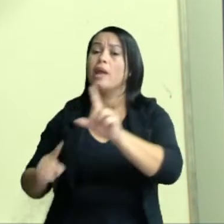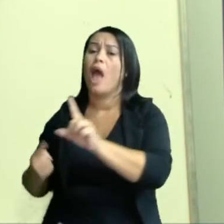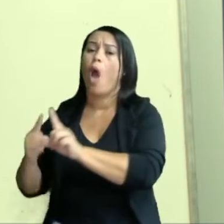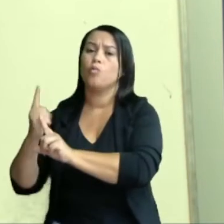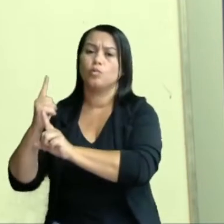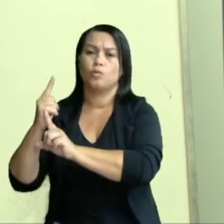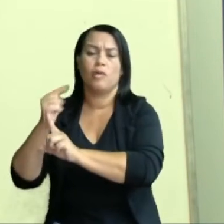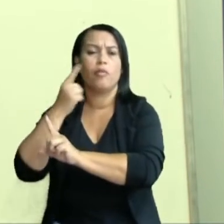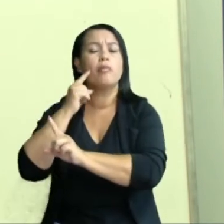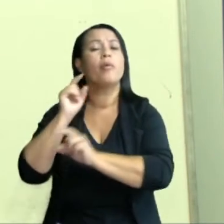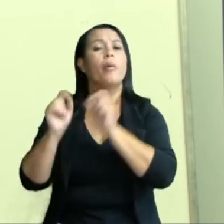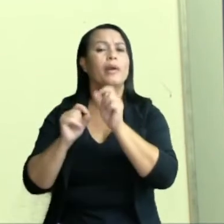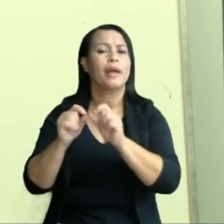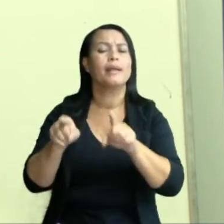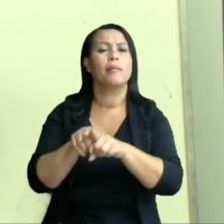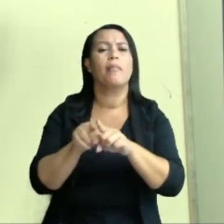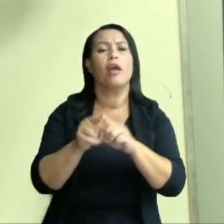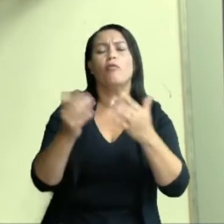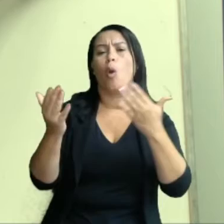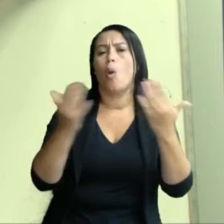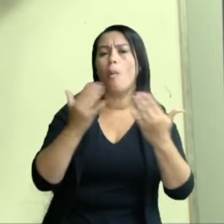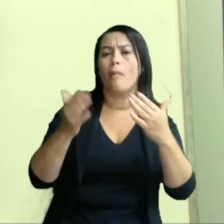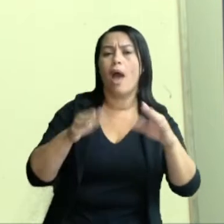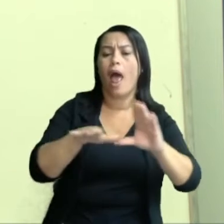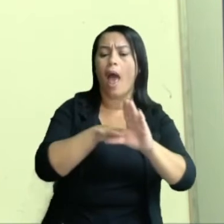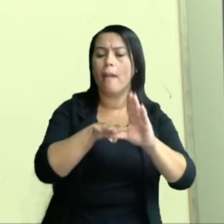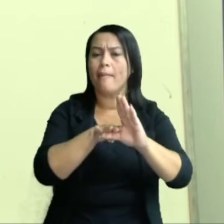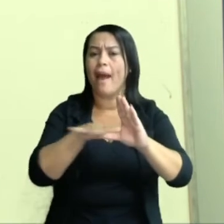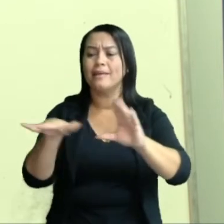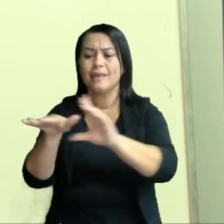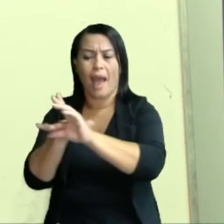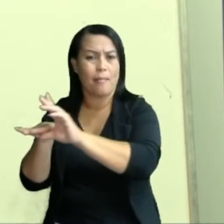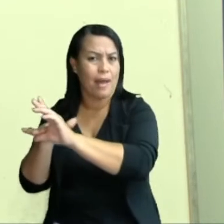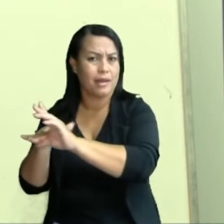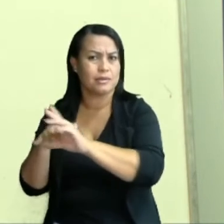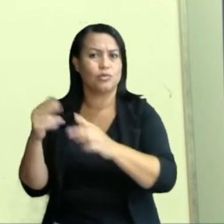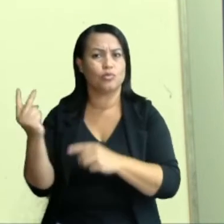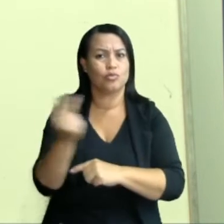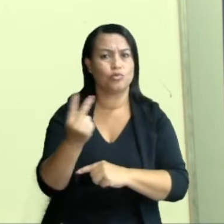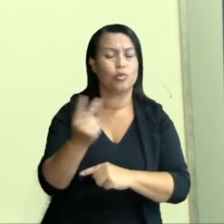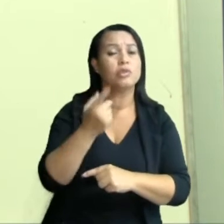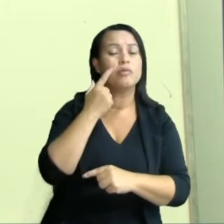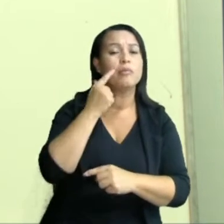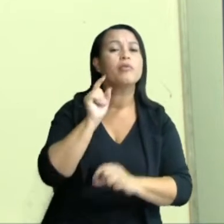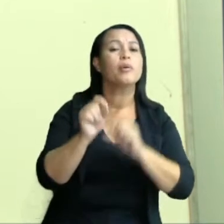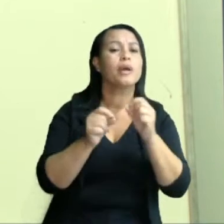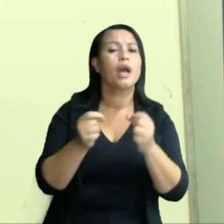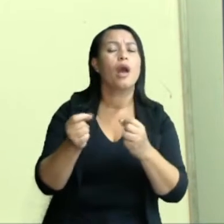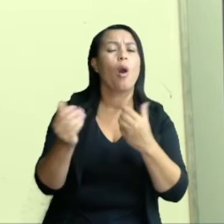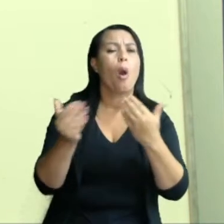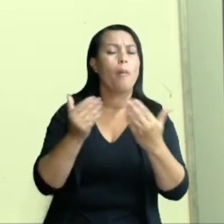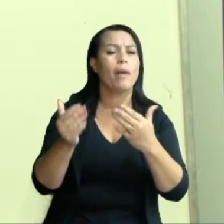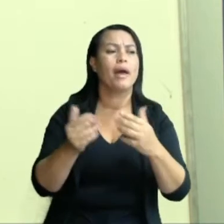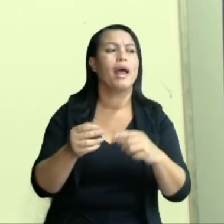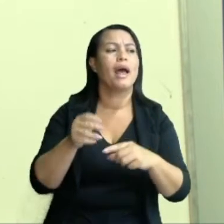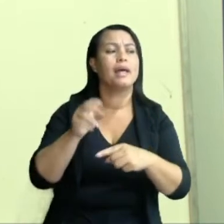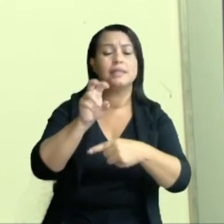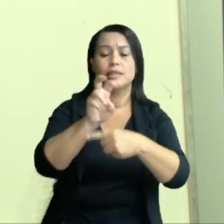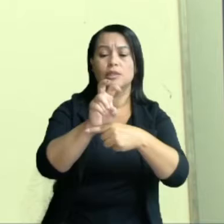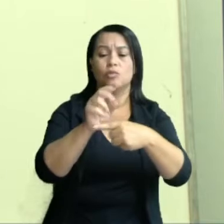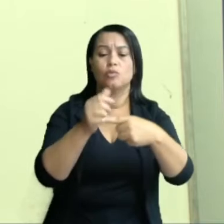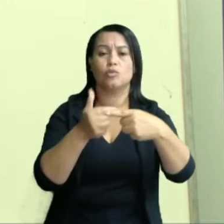menor. Vou comparar a base do maior com a base do menor, tá certo? Então, 5